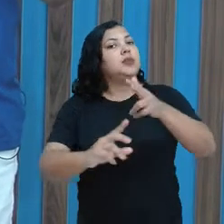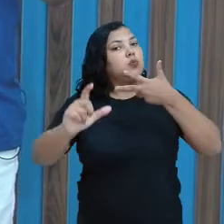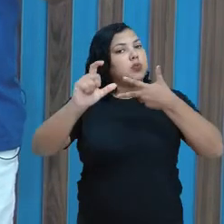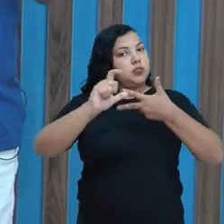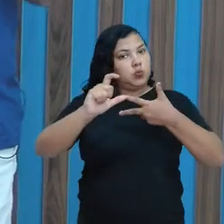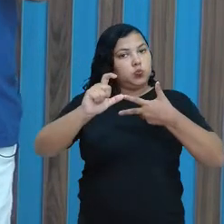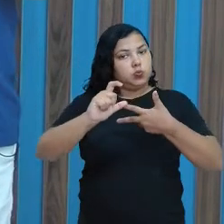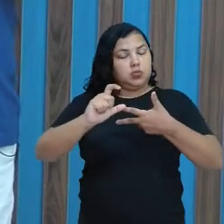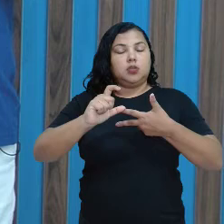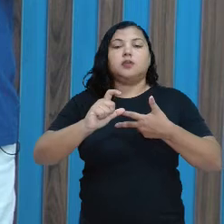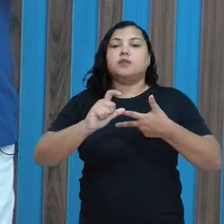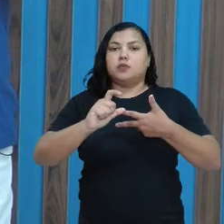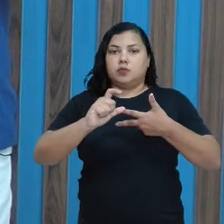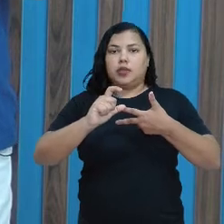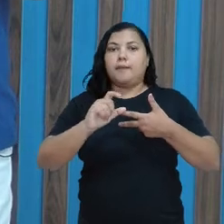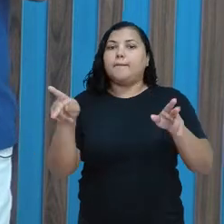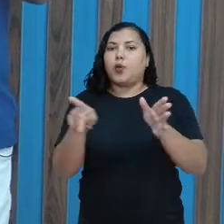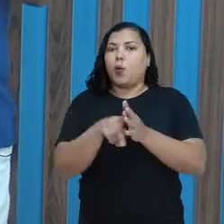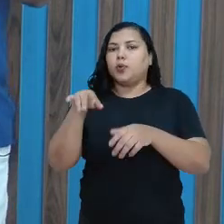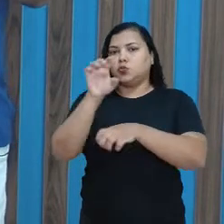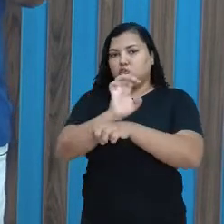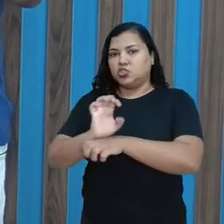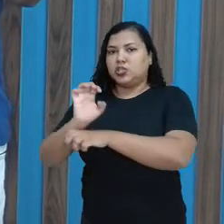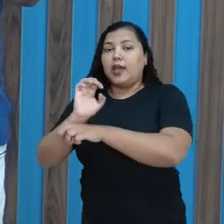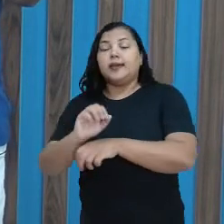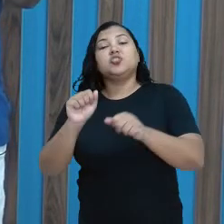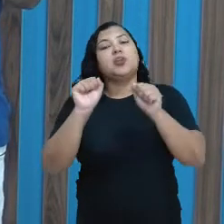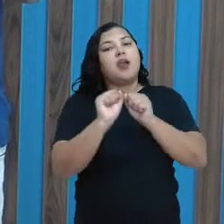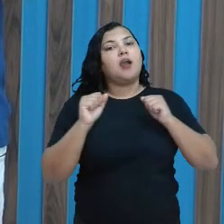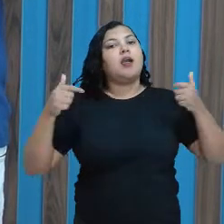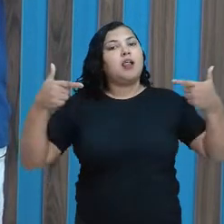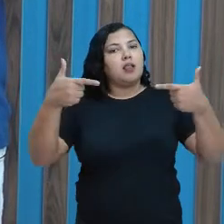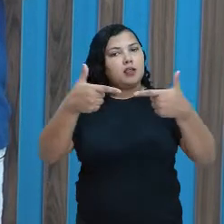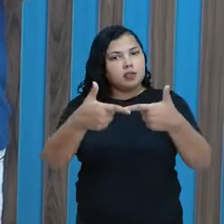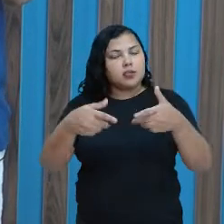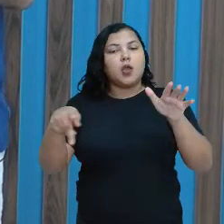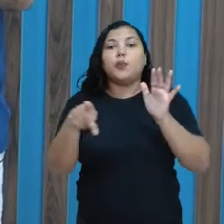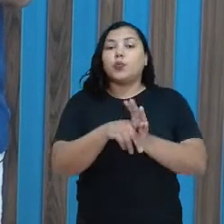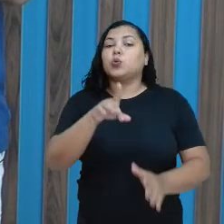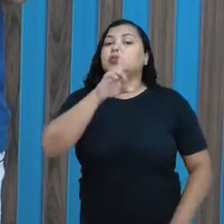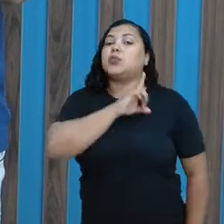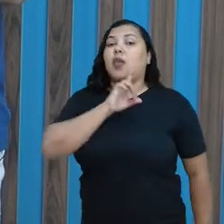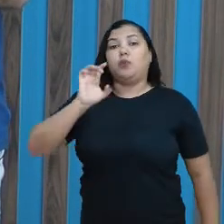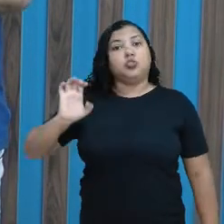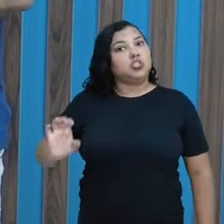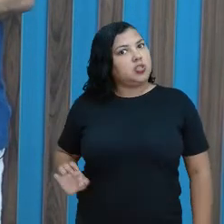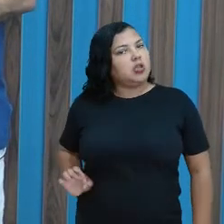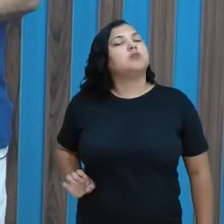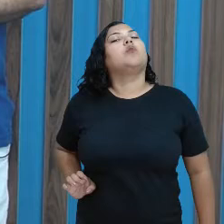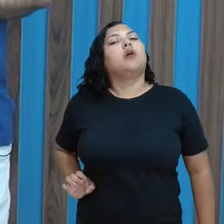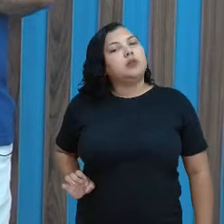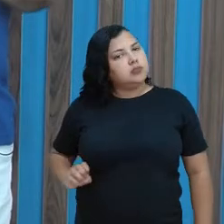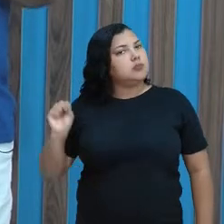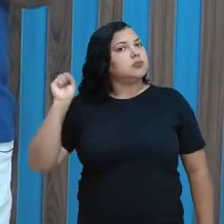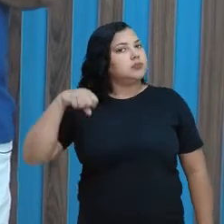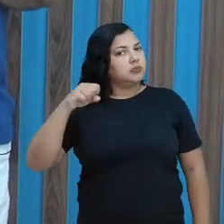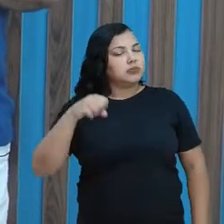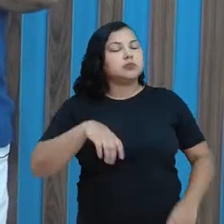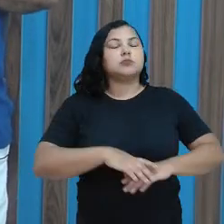em forma estadual e a Assembleia Legislativa com os deputados estaduais, né?